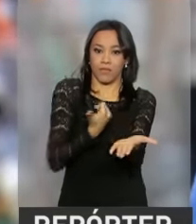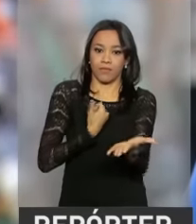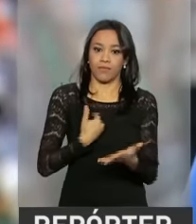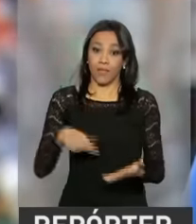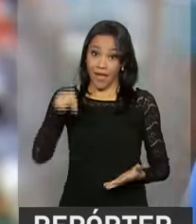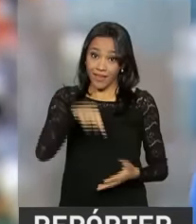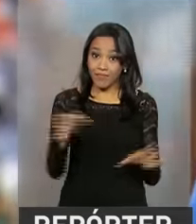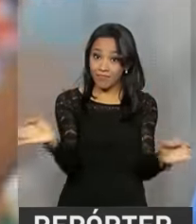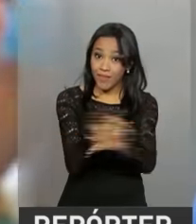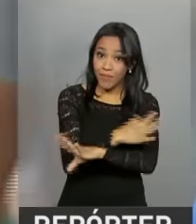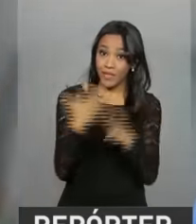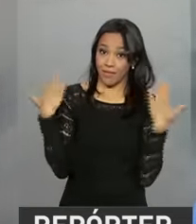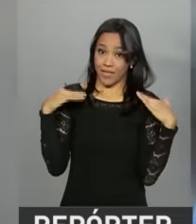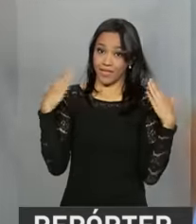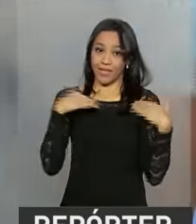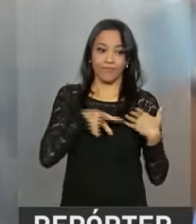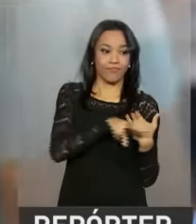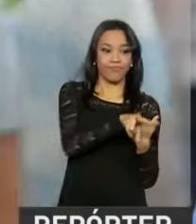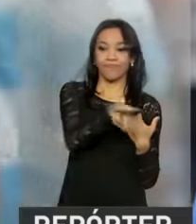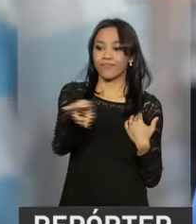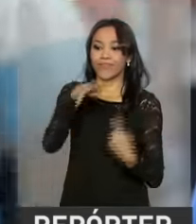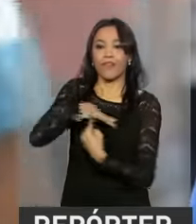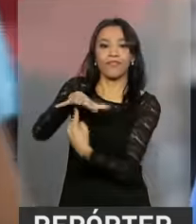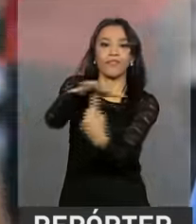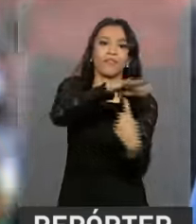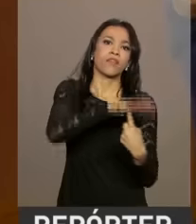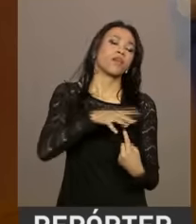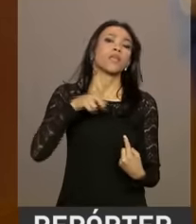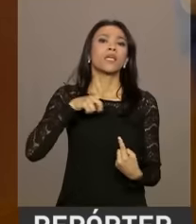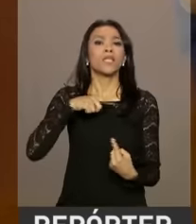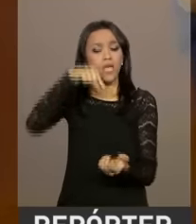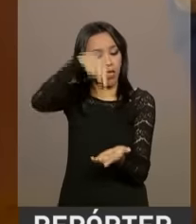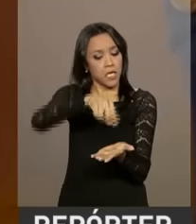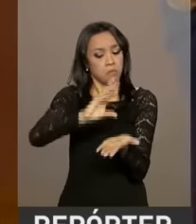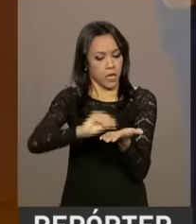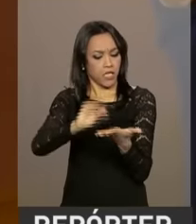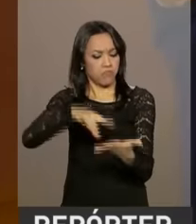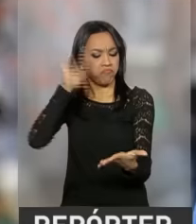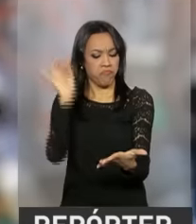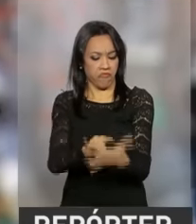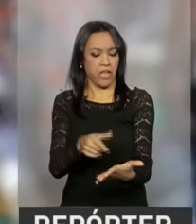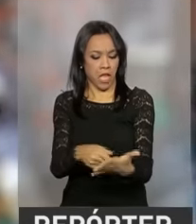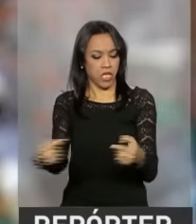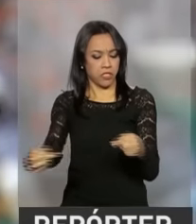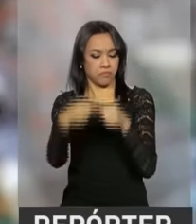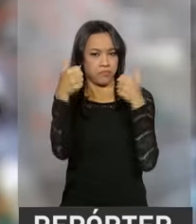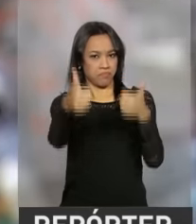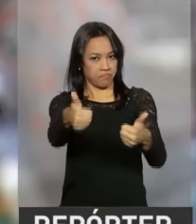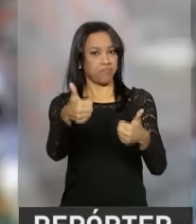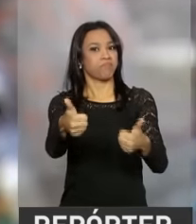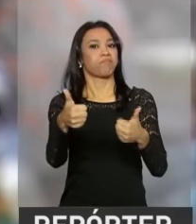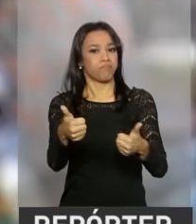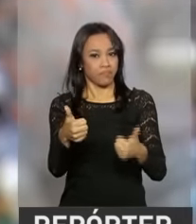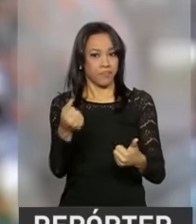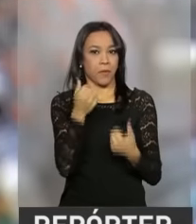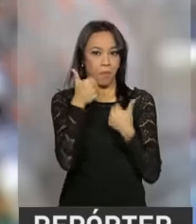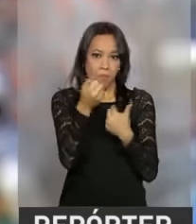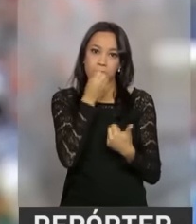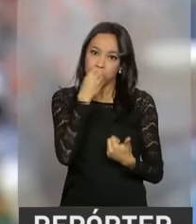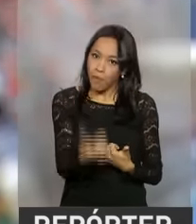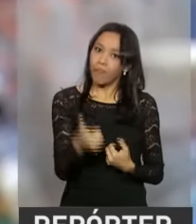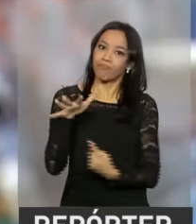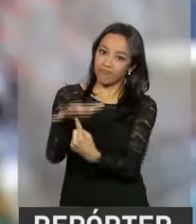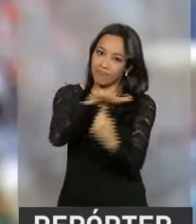nosso passeio pela Feira de São Cristóvão. A gente percebeu que o que está aqui no aplicativo é verdade. Ponto para a Feira de São Cristóvão, ponto para quem